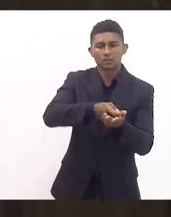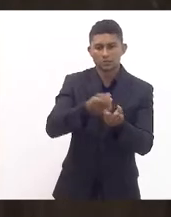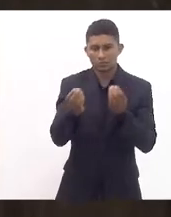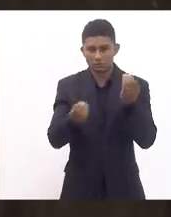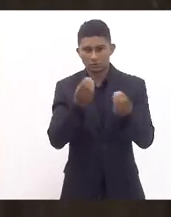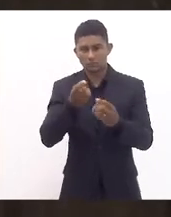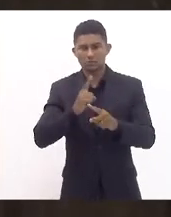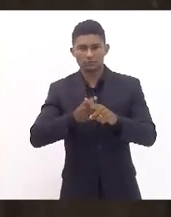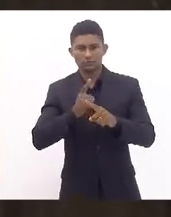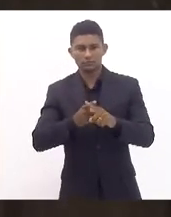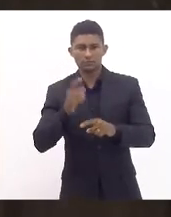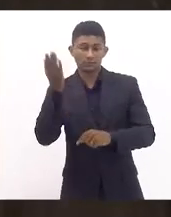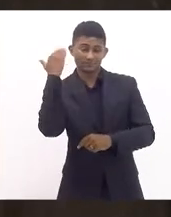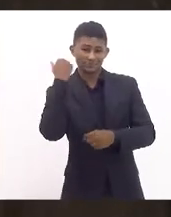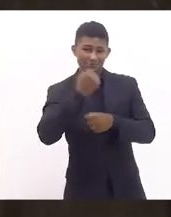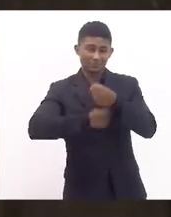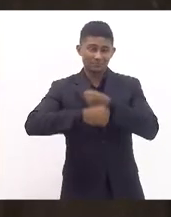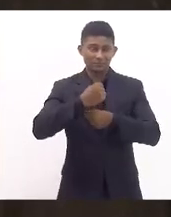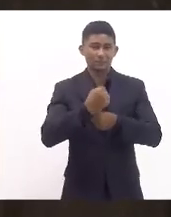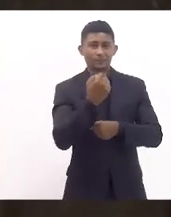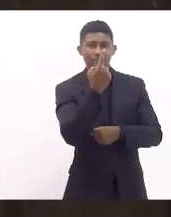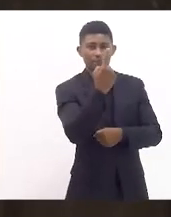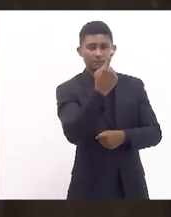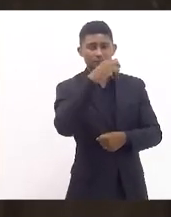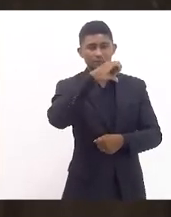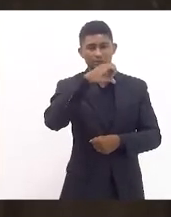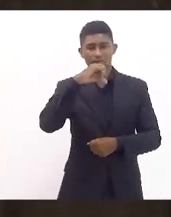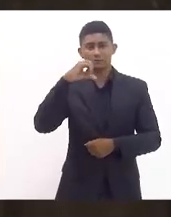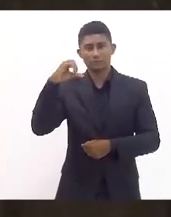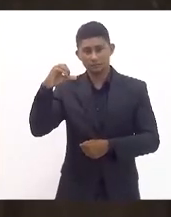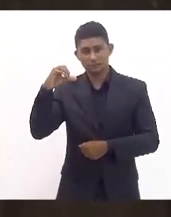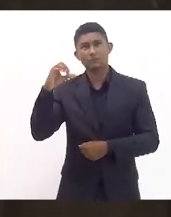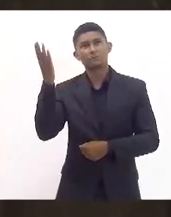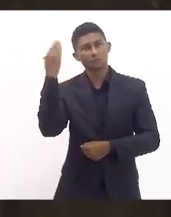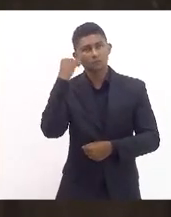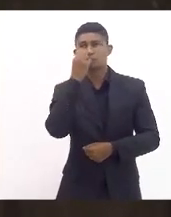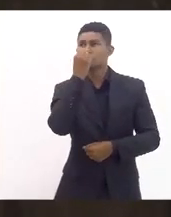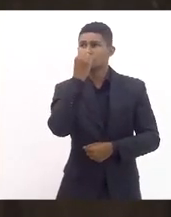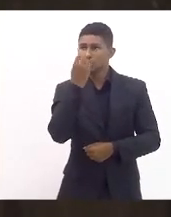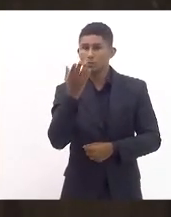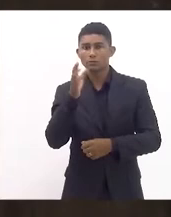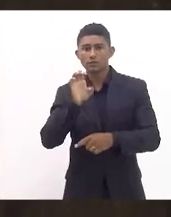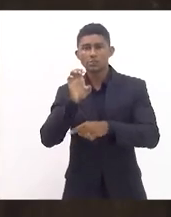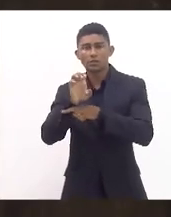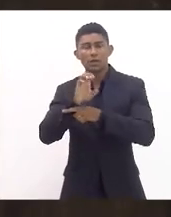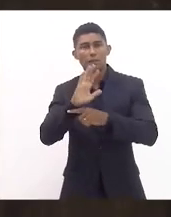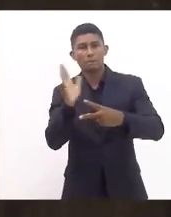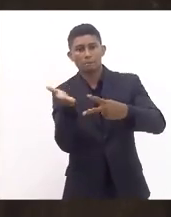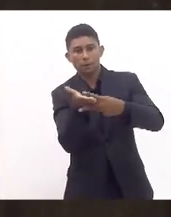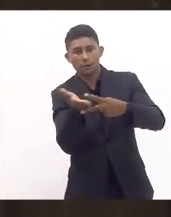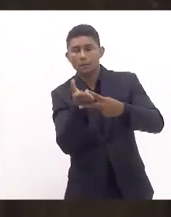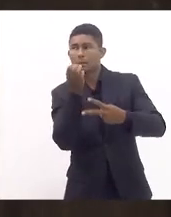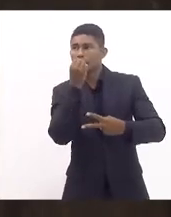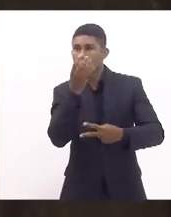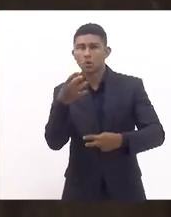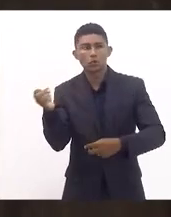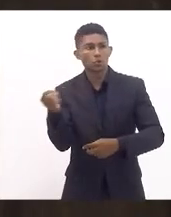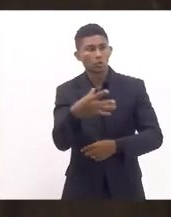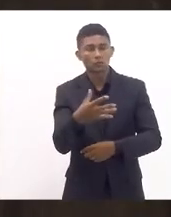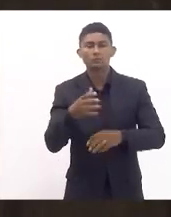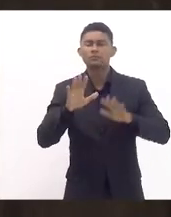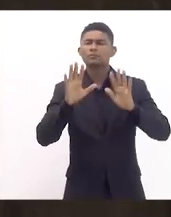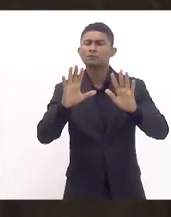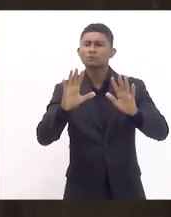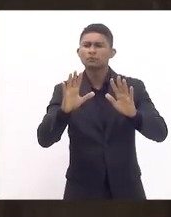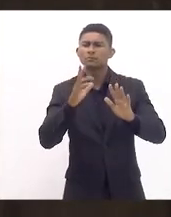naquela oportunidade, 99, foi bastante positiva para o Estado, o novo parcelamento, mas sem aquela